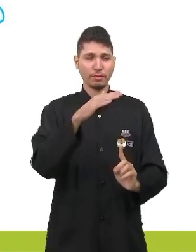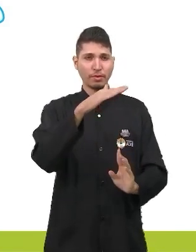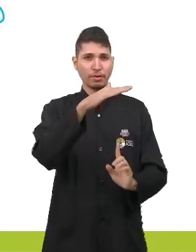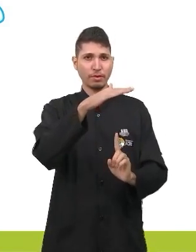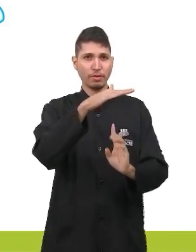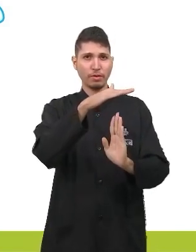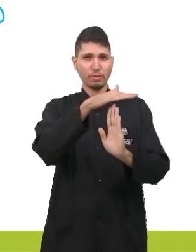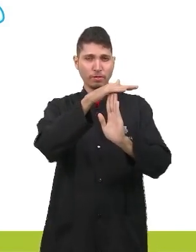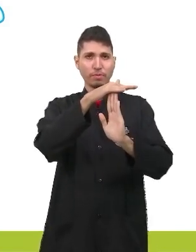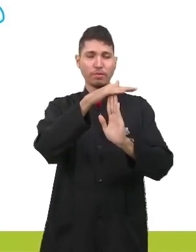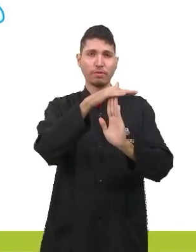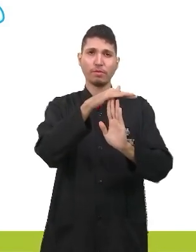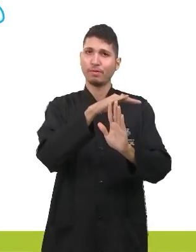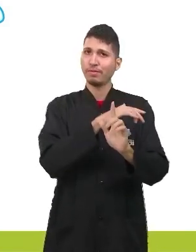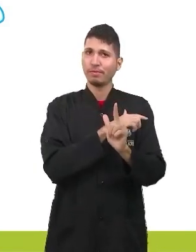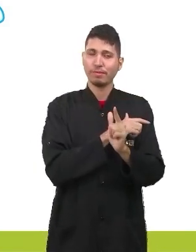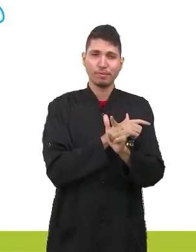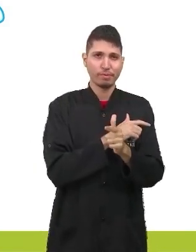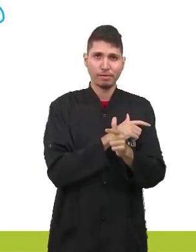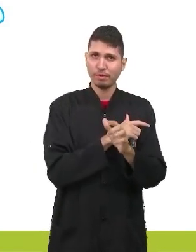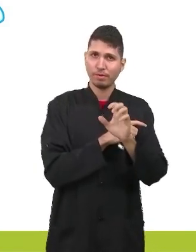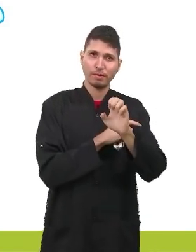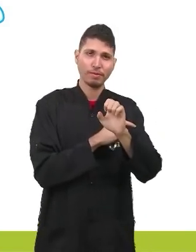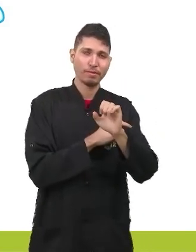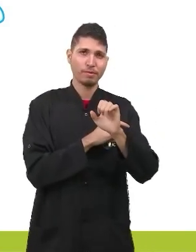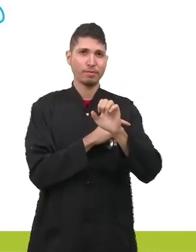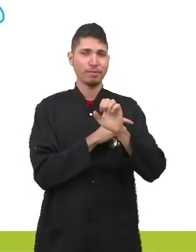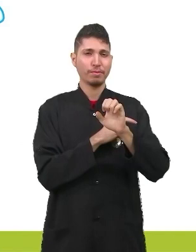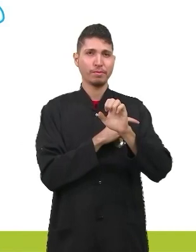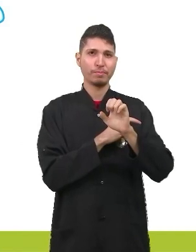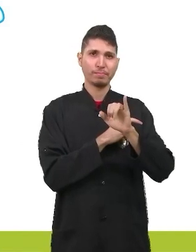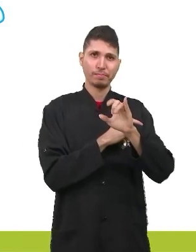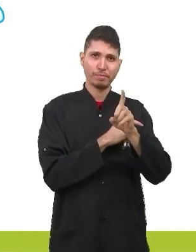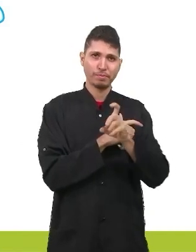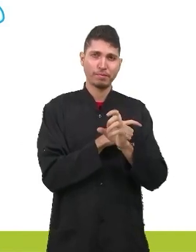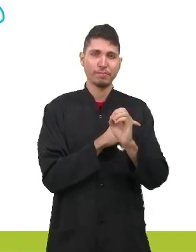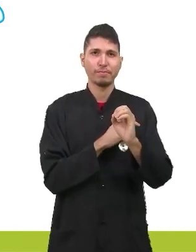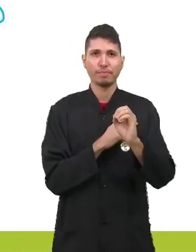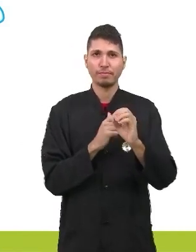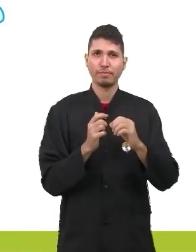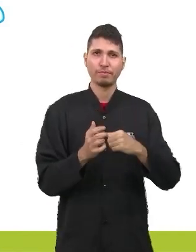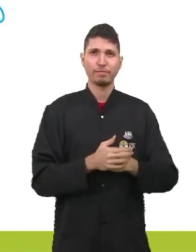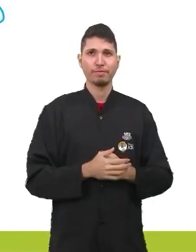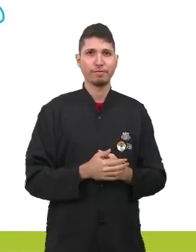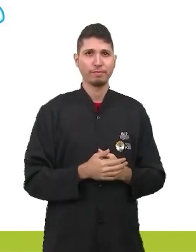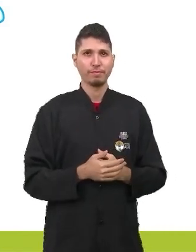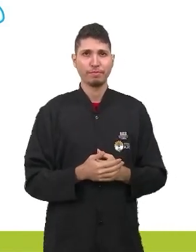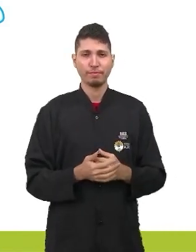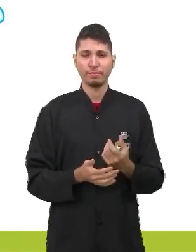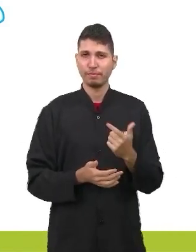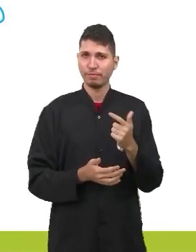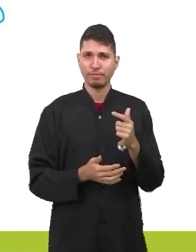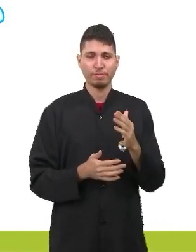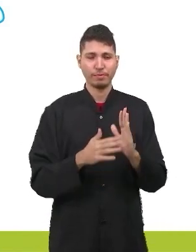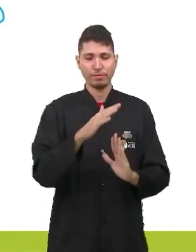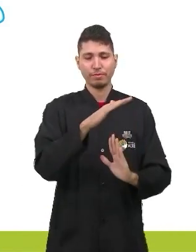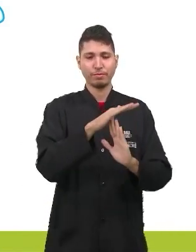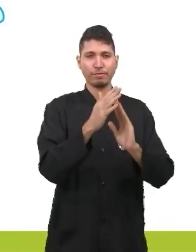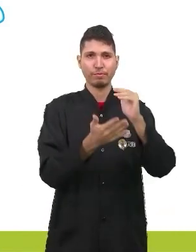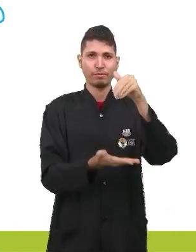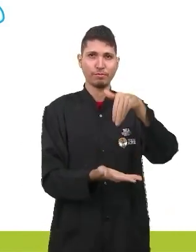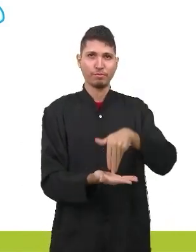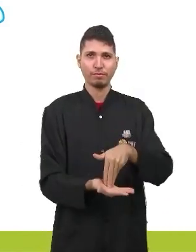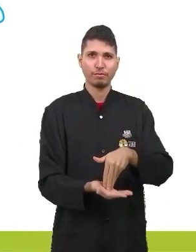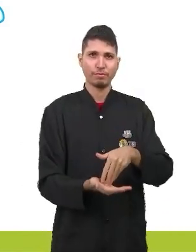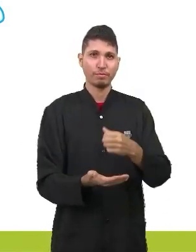vendo? Aqui em cima ele não toca o eixo, aqui embaixo ele também não toca o eixo, tá vendo? Em ambos os casos não há o toque do eixo, tá bom?